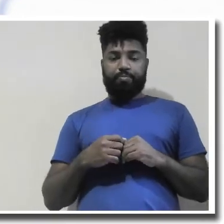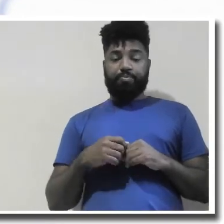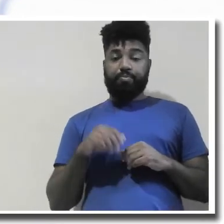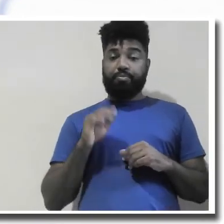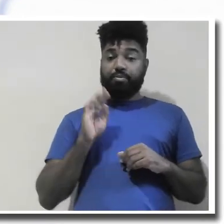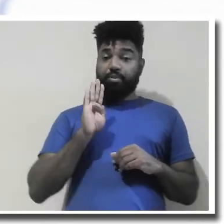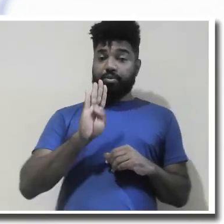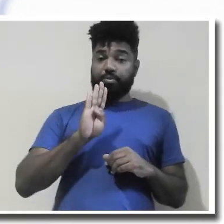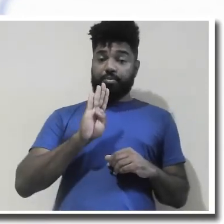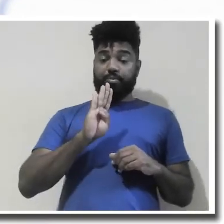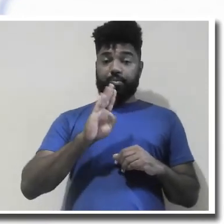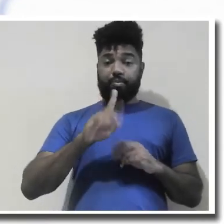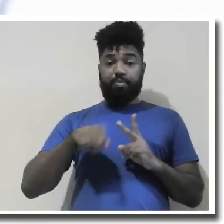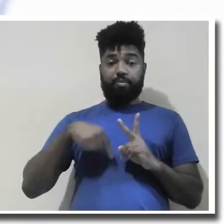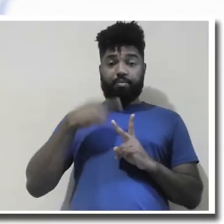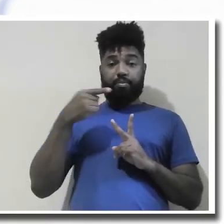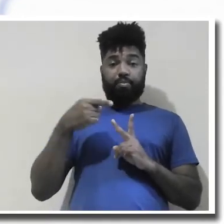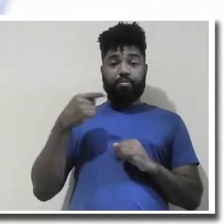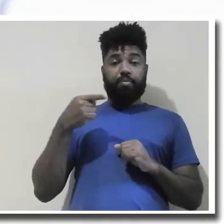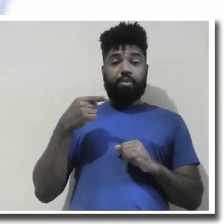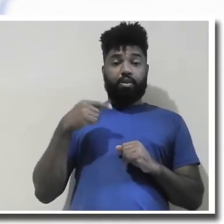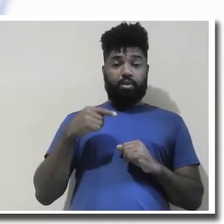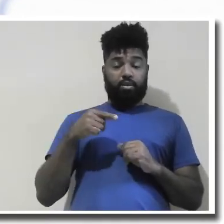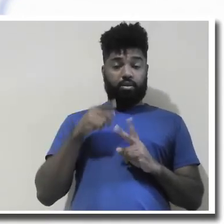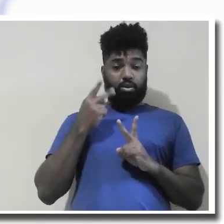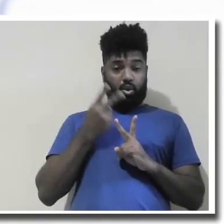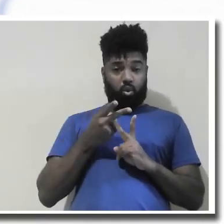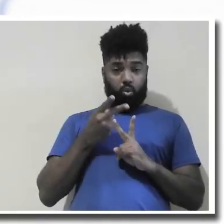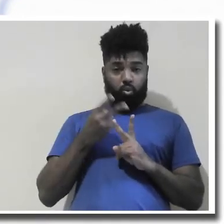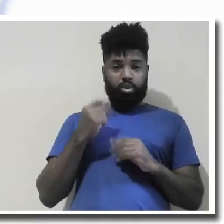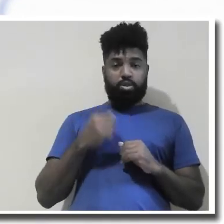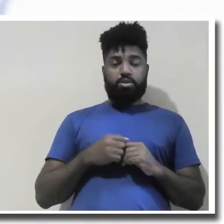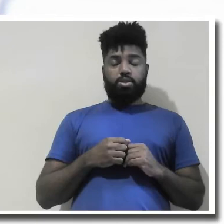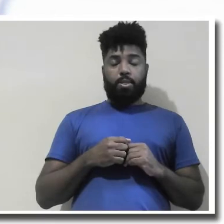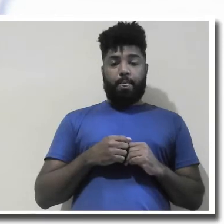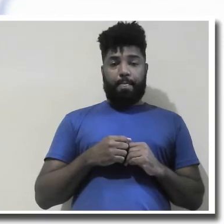B elevado ao índice, que no caso aqui é 2,